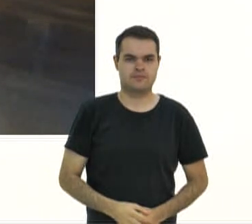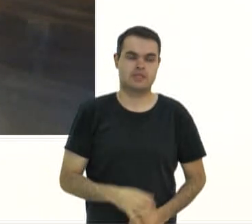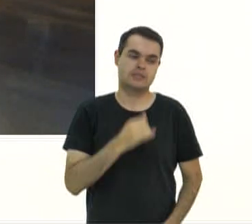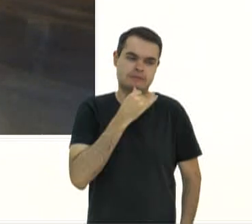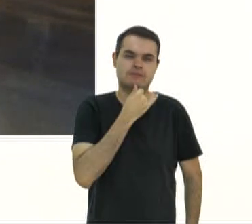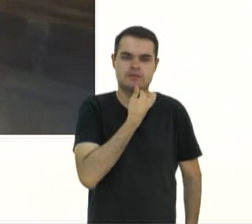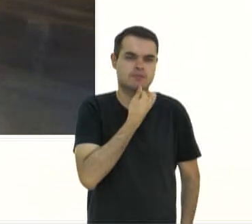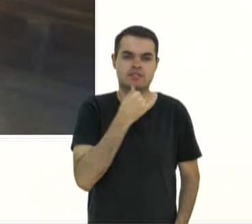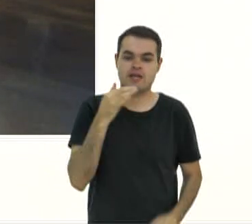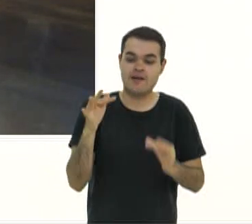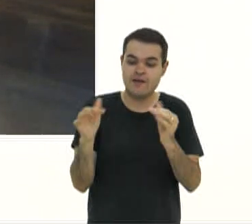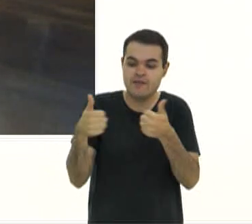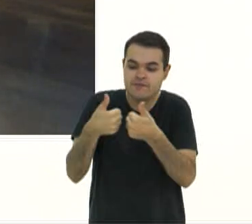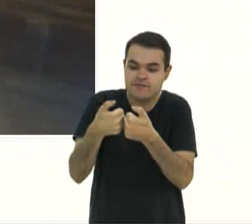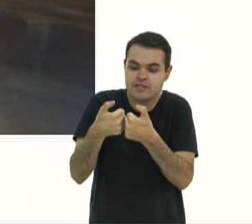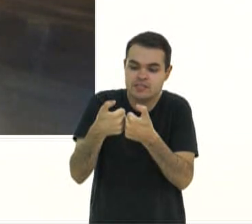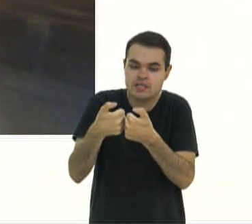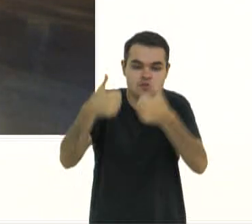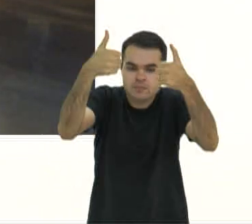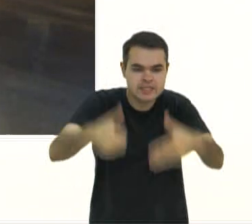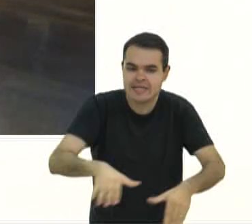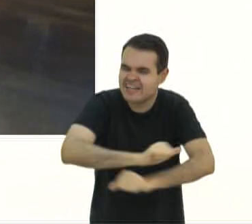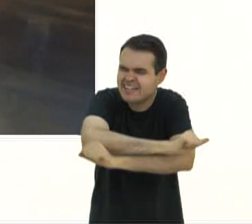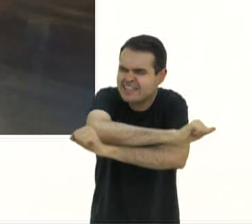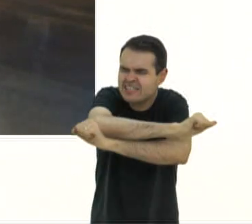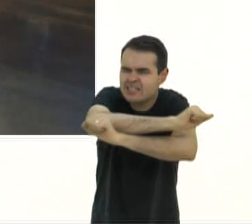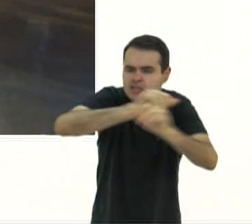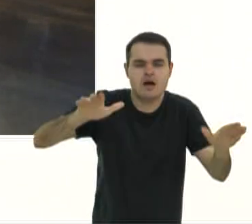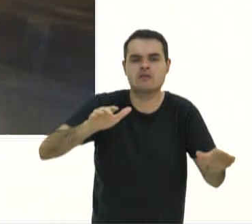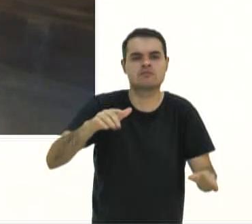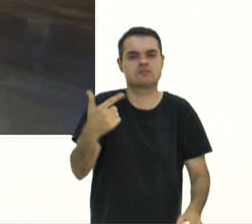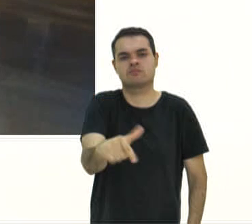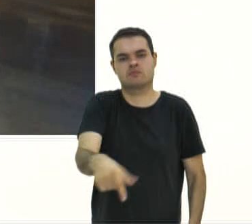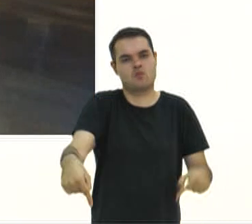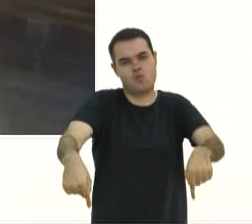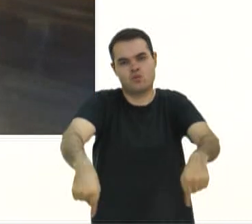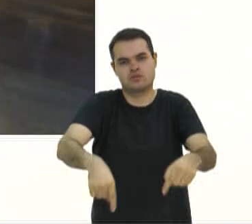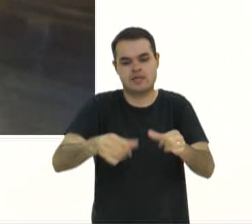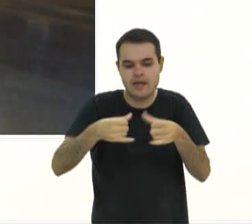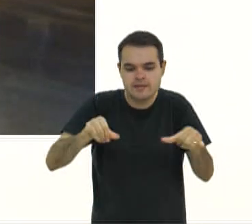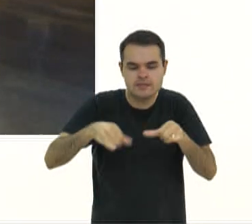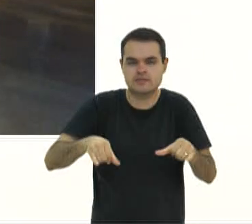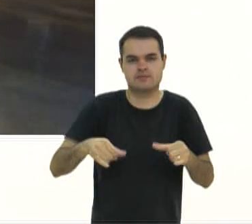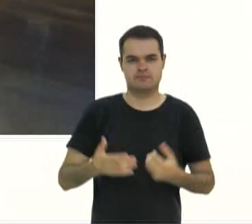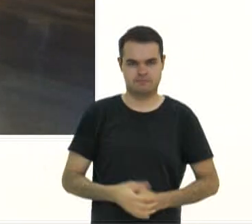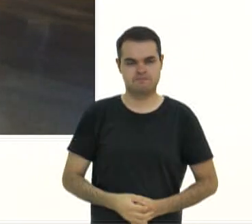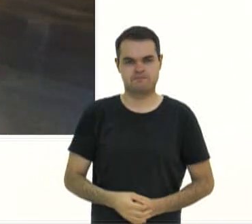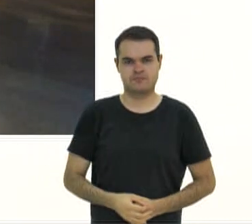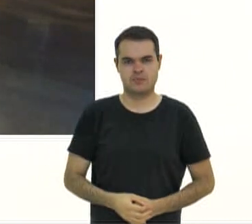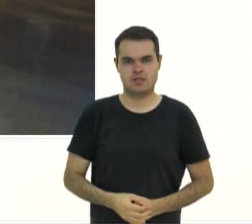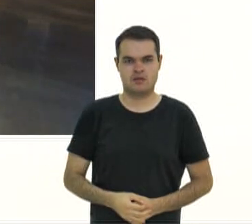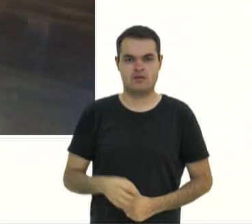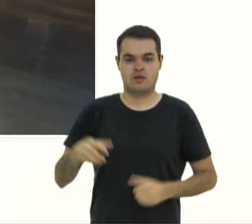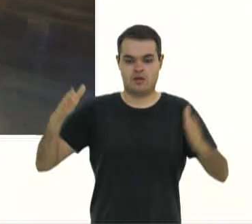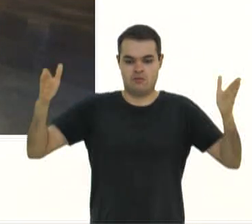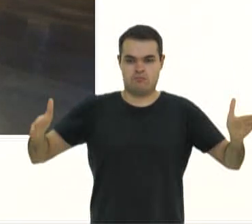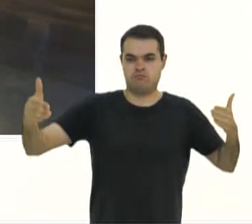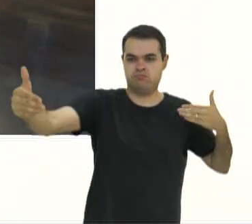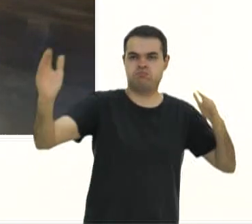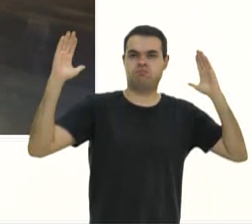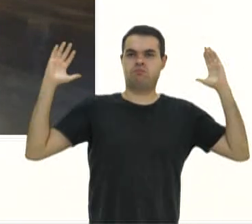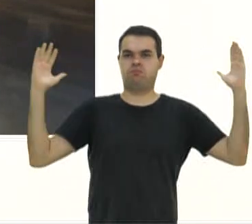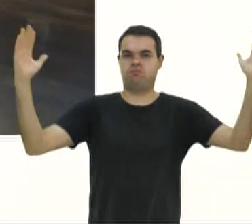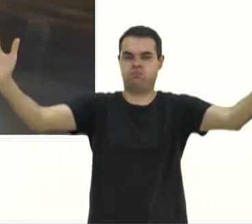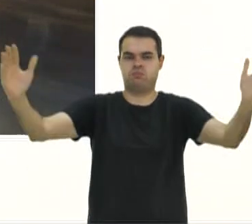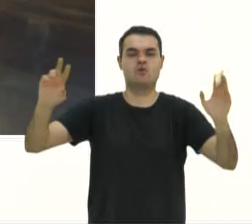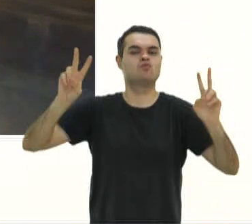Infelizmente, a física não define o que é energia, a física atual. Não há uma definição de energia. Nós estamos aqui no pavilhão chamado